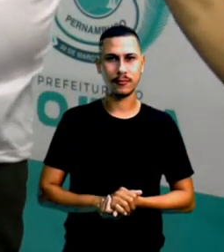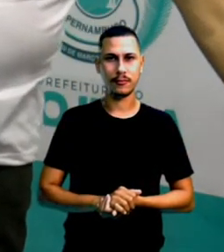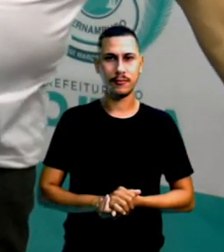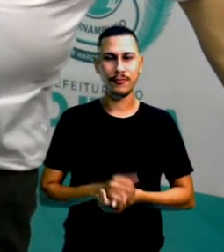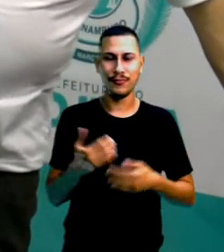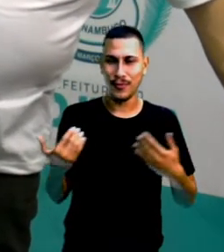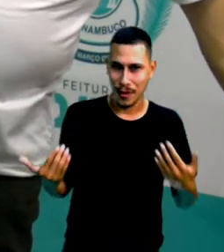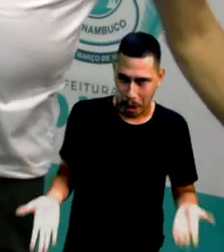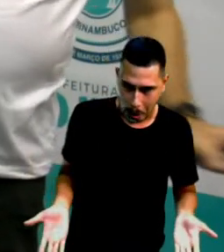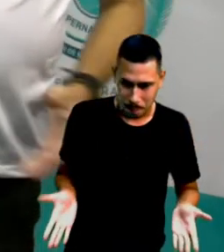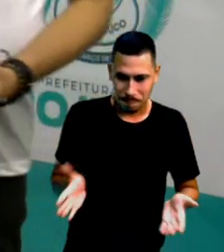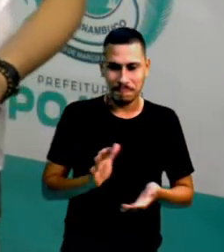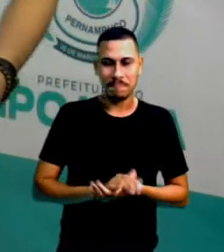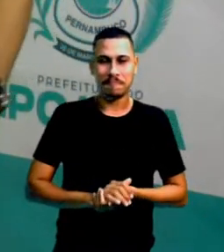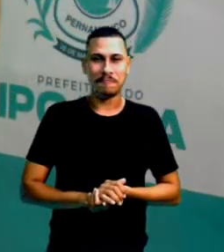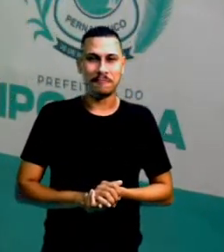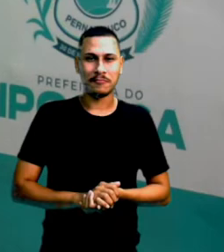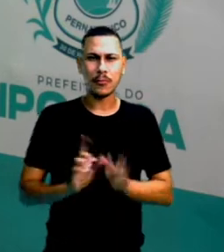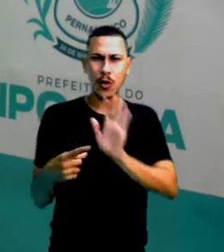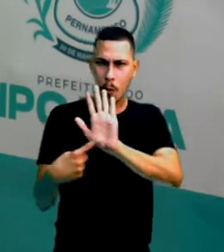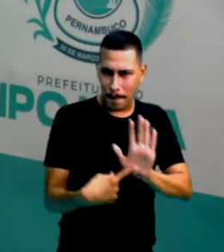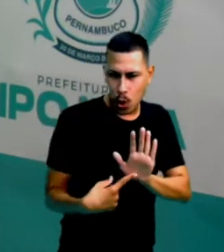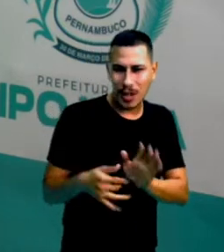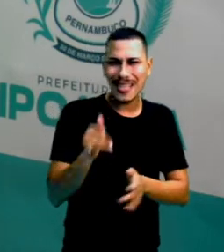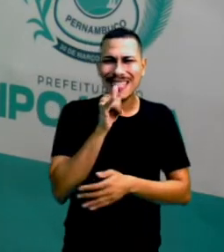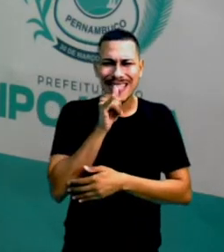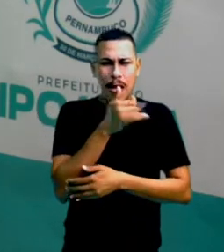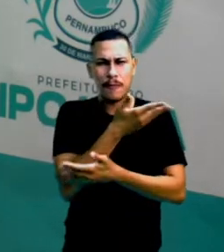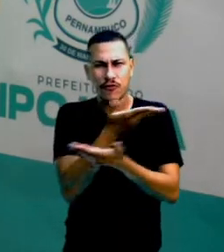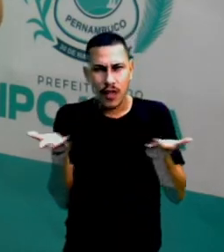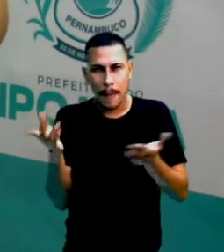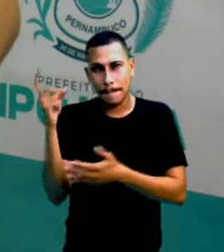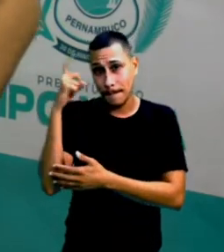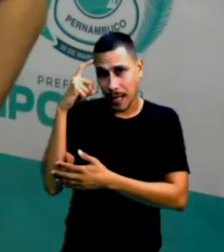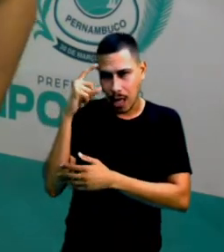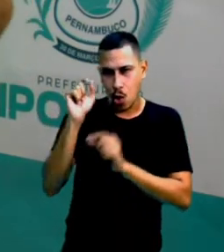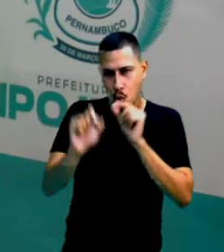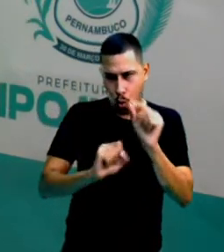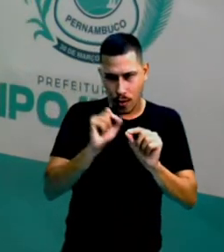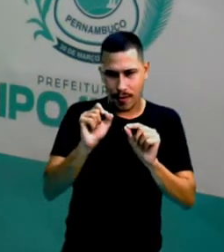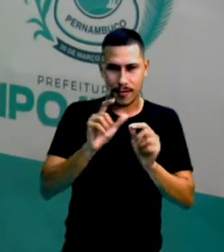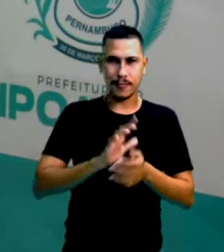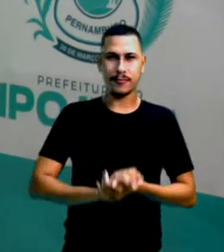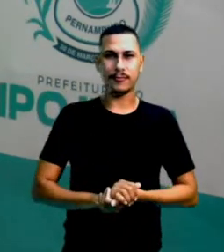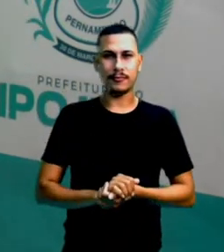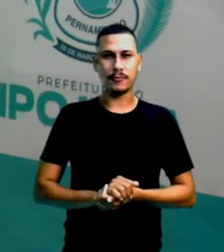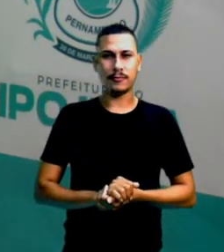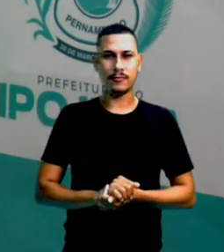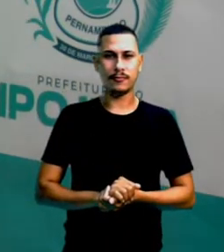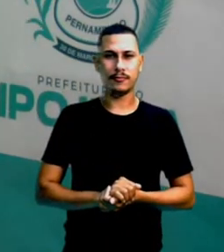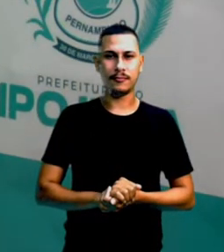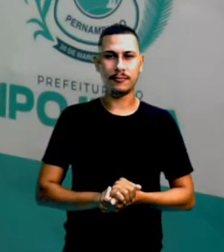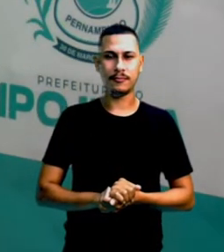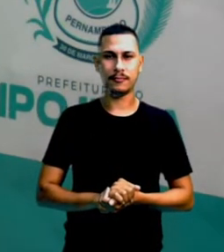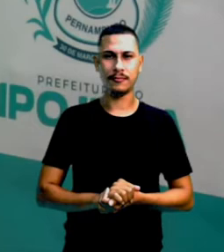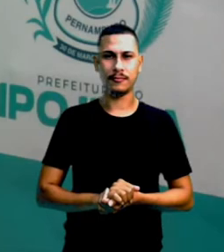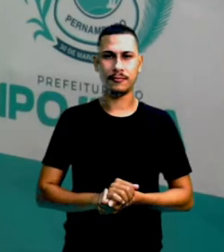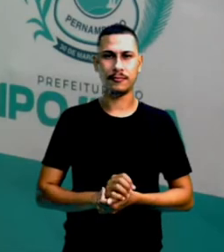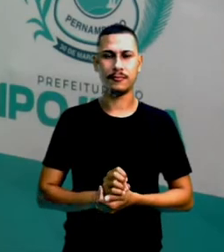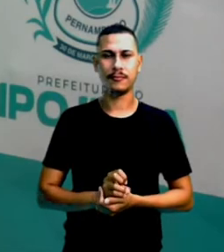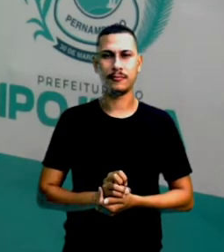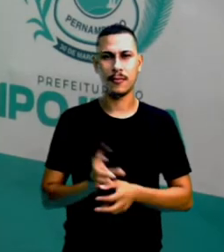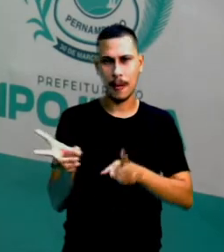gente eu trouxe essa foto e exemplos para a gente faz uma reflexão e